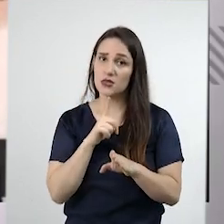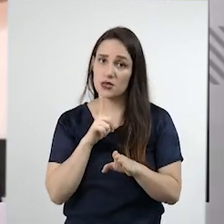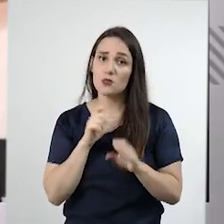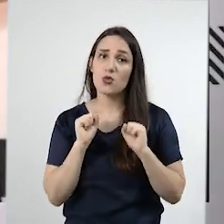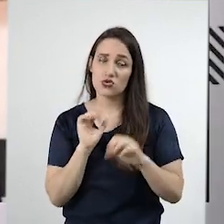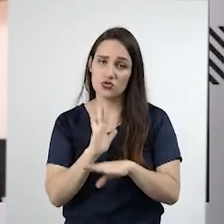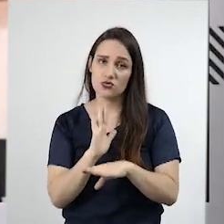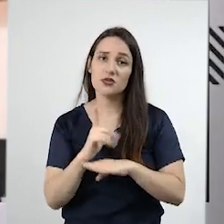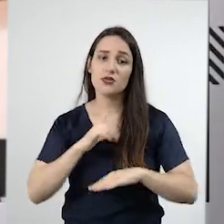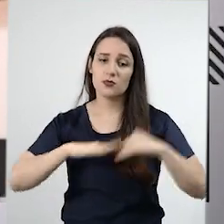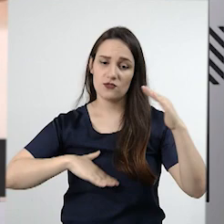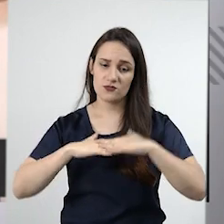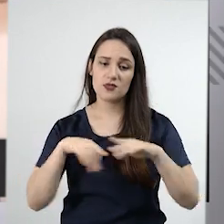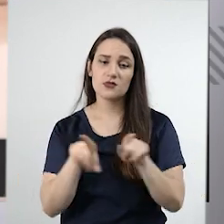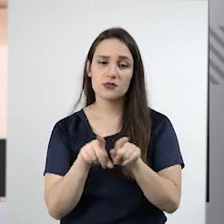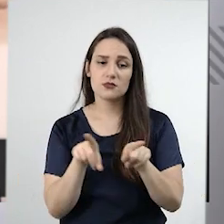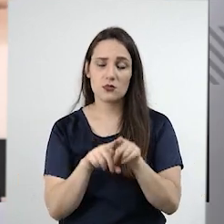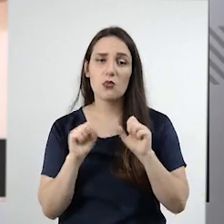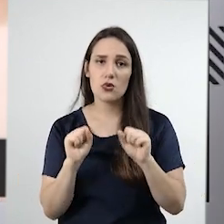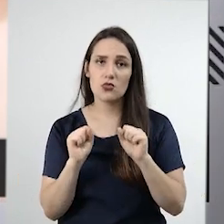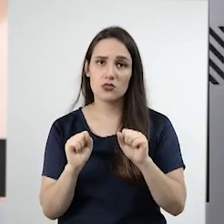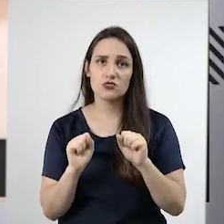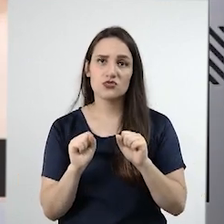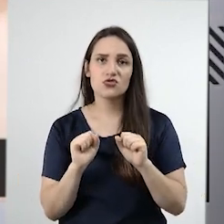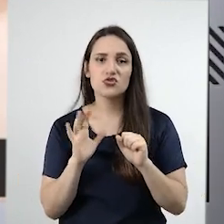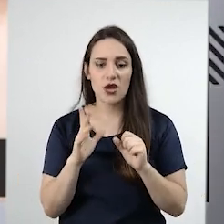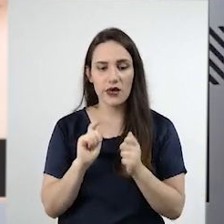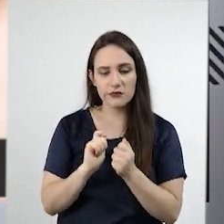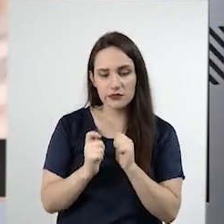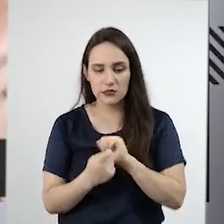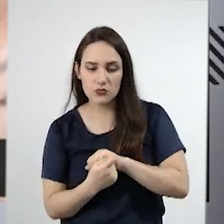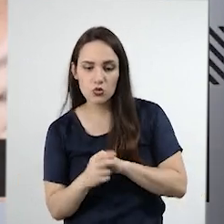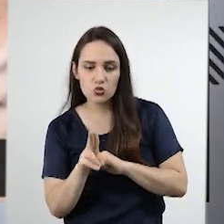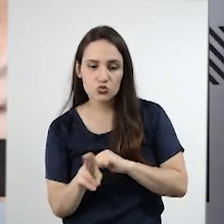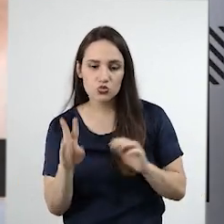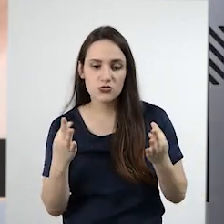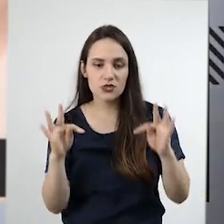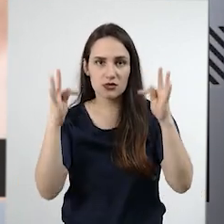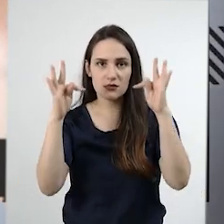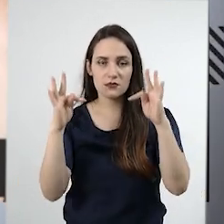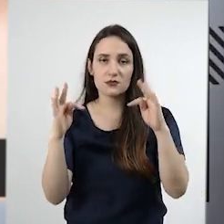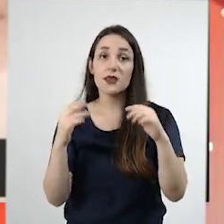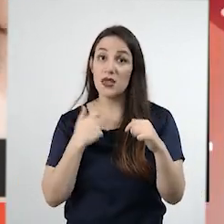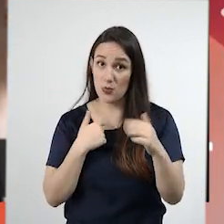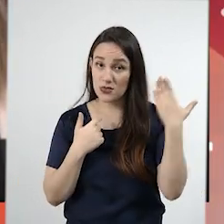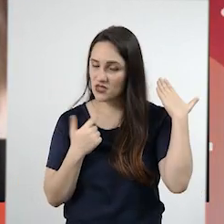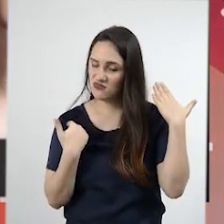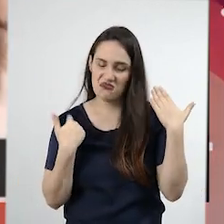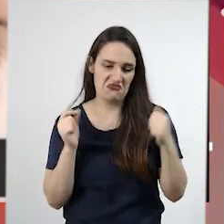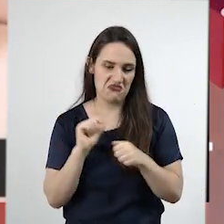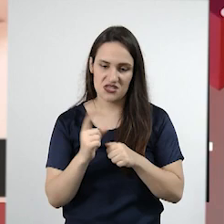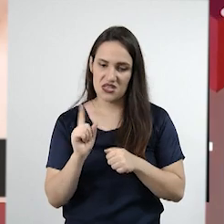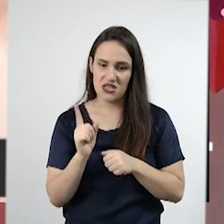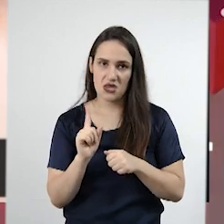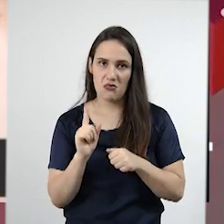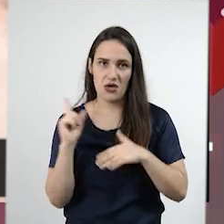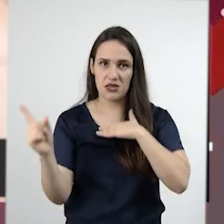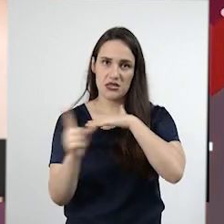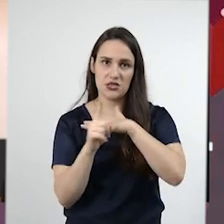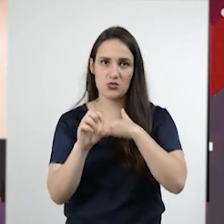profissionais também que também se adequaram a este atendimento. Antes eu não fazia atendimento online, hoje eu faço atendimento